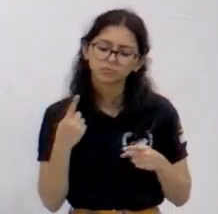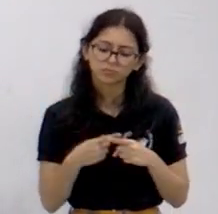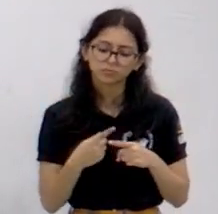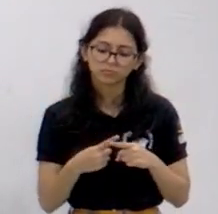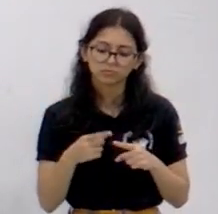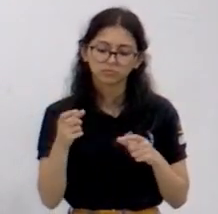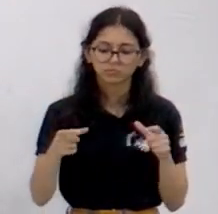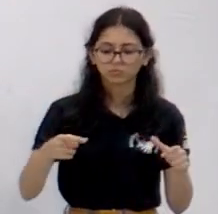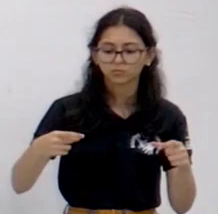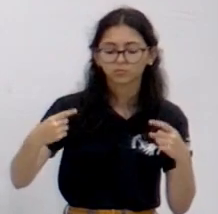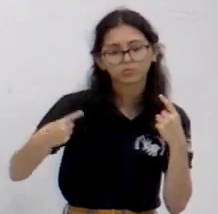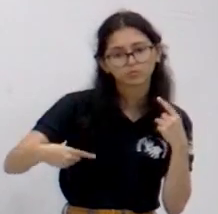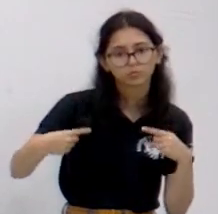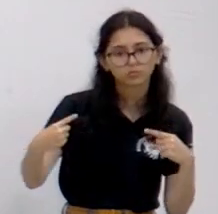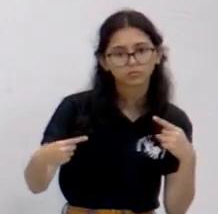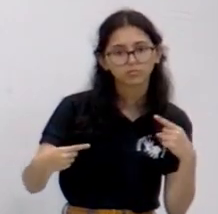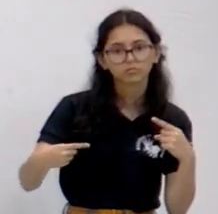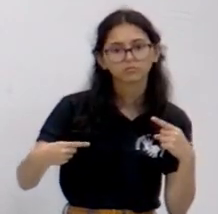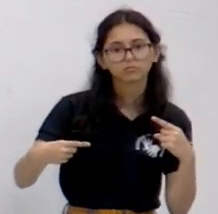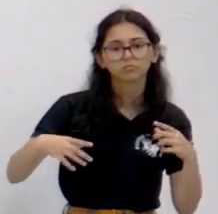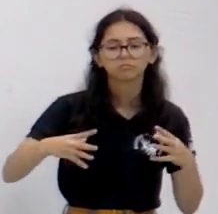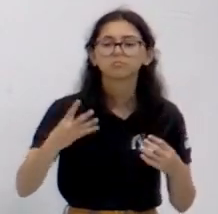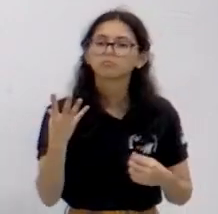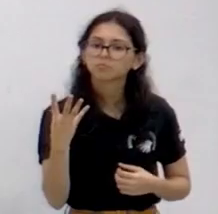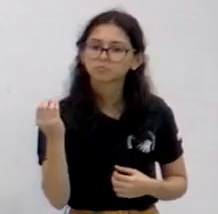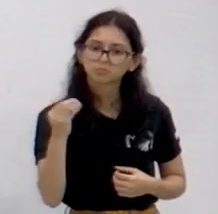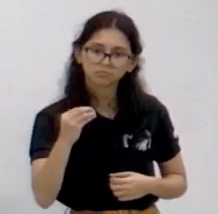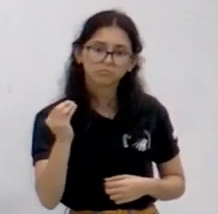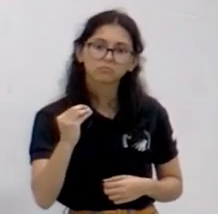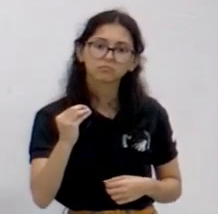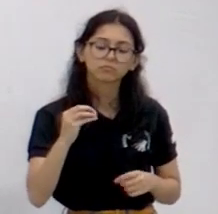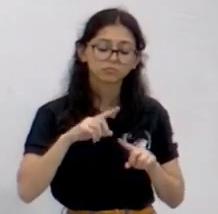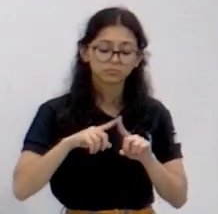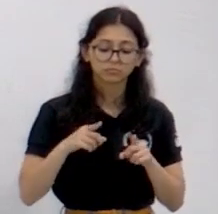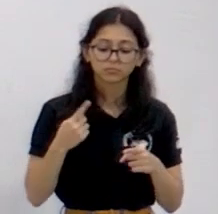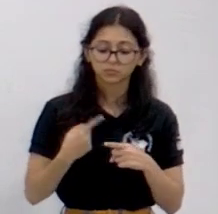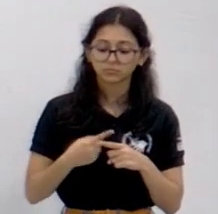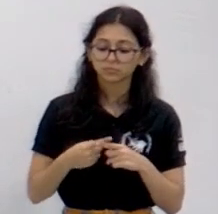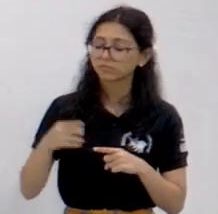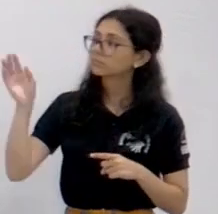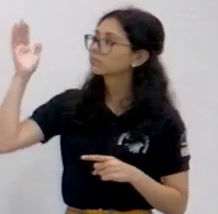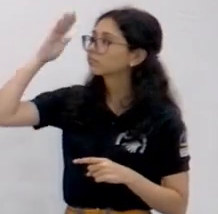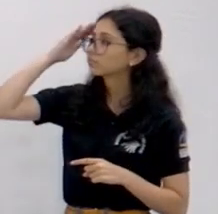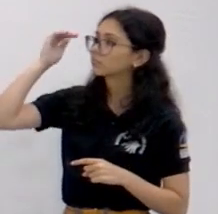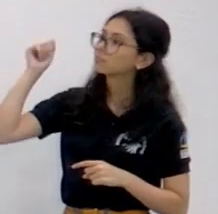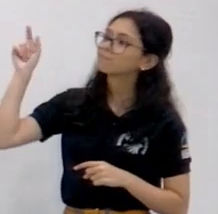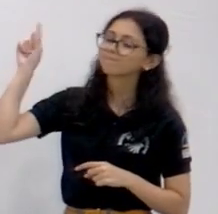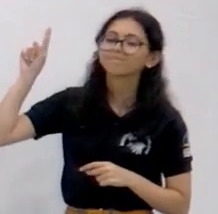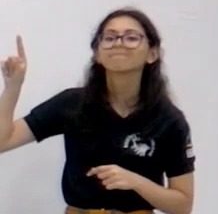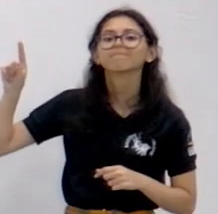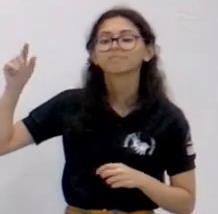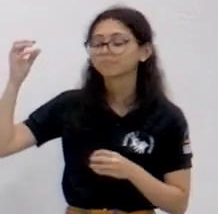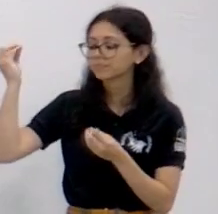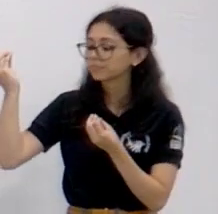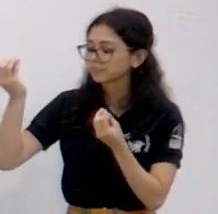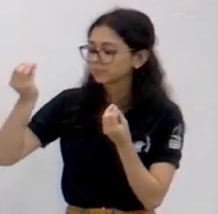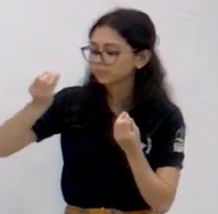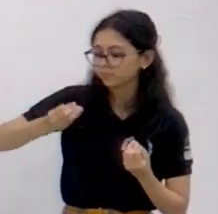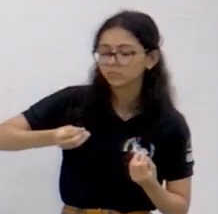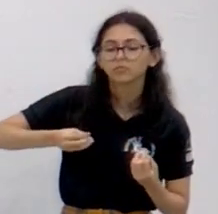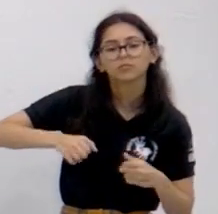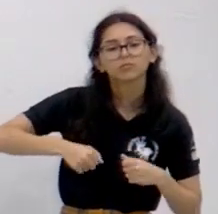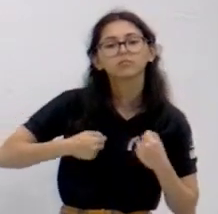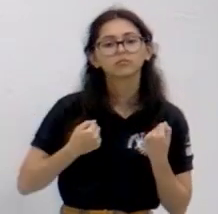de quem lutava por ele. Os midianitas continuavam sendo os midianitas, mas agora não é mais Israel que vai contra